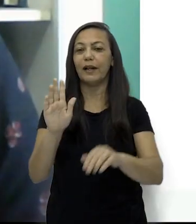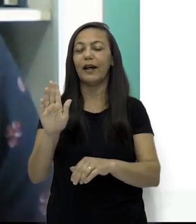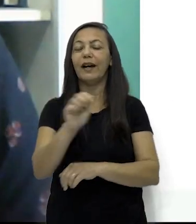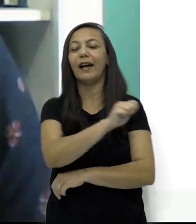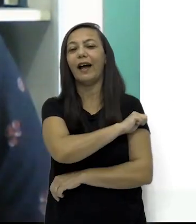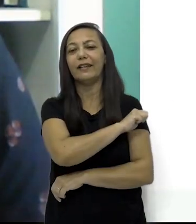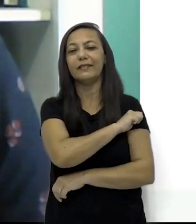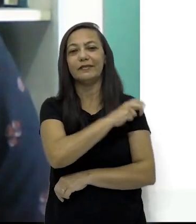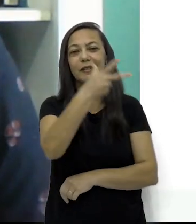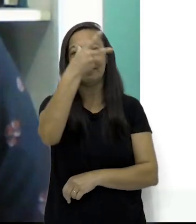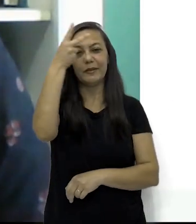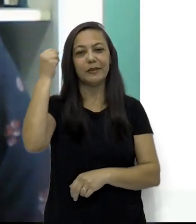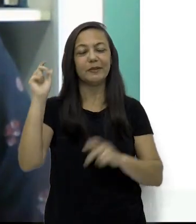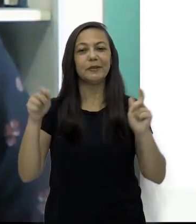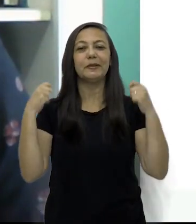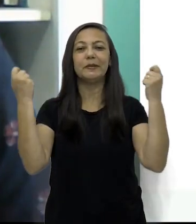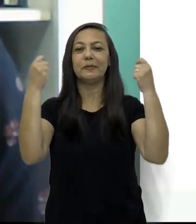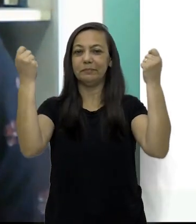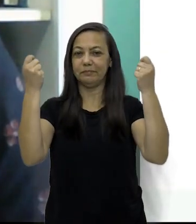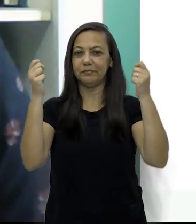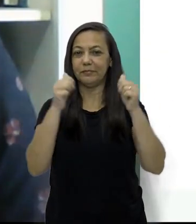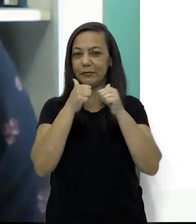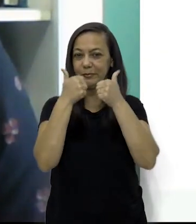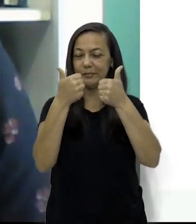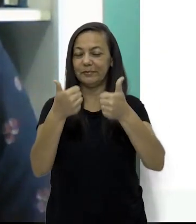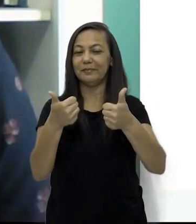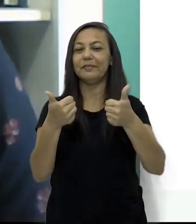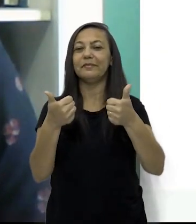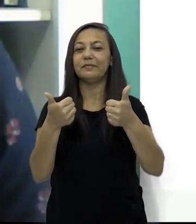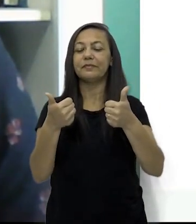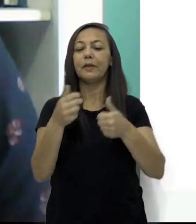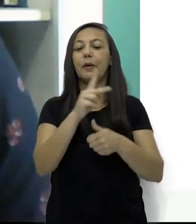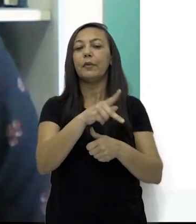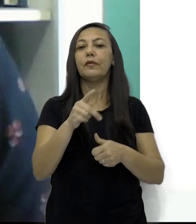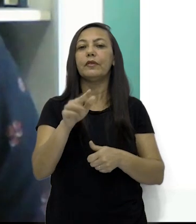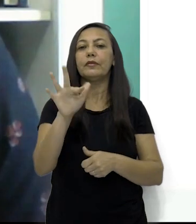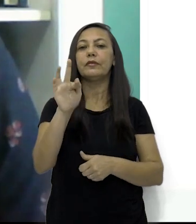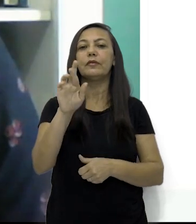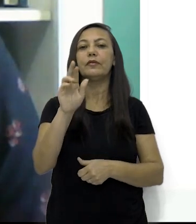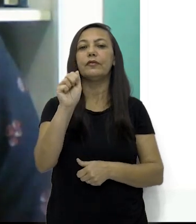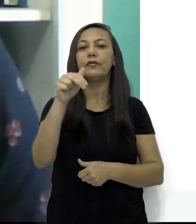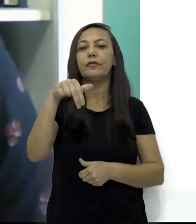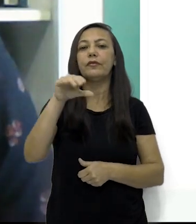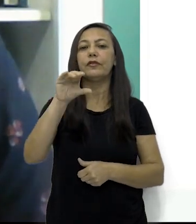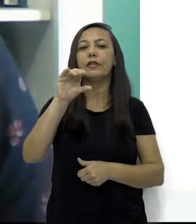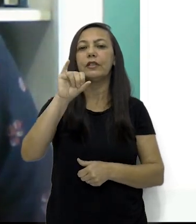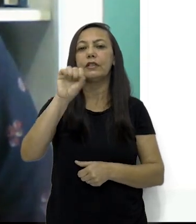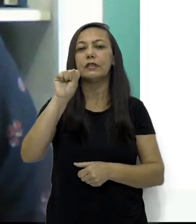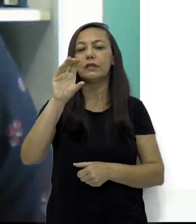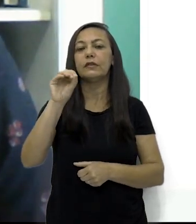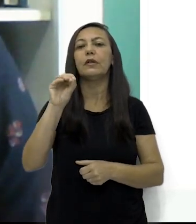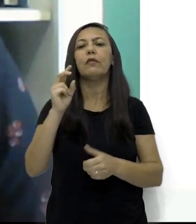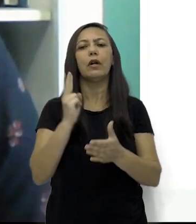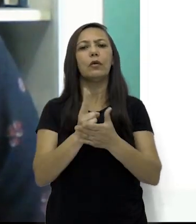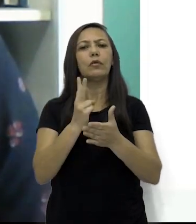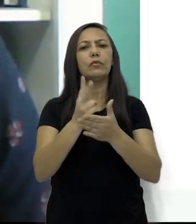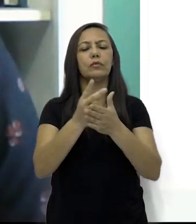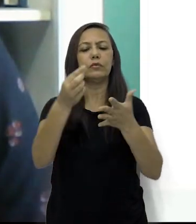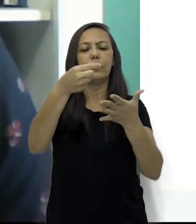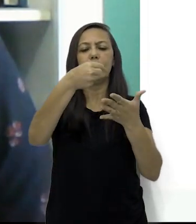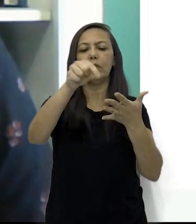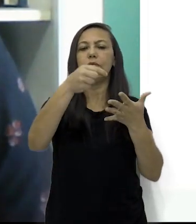Olá, estudantes da Rede Municipal de Ensino de Caruaru, tudo bom com vocês? Eu sou o professor Francisco Gouveia e nós iremos